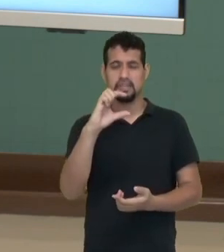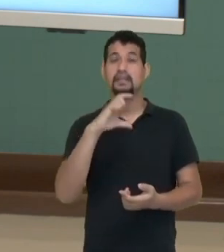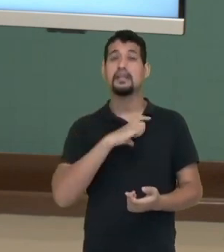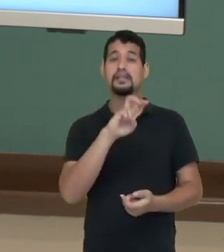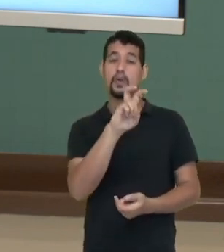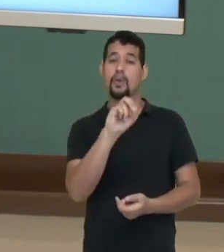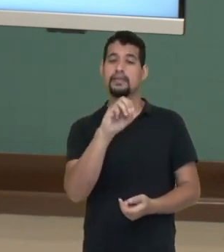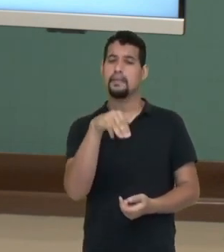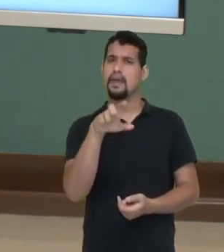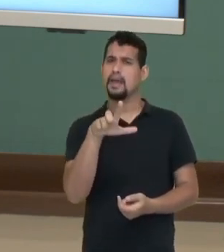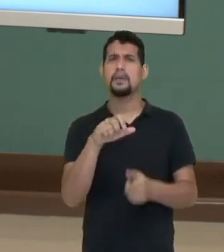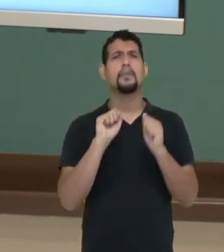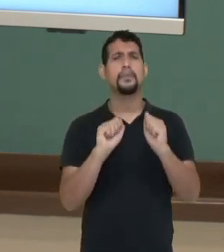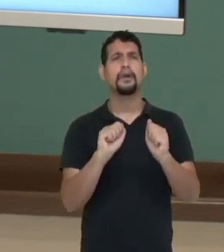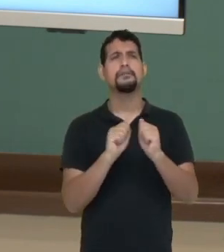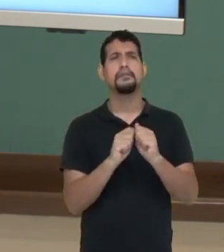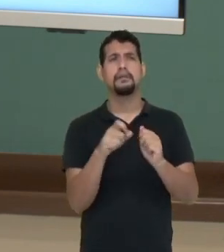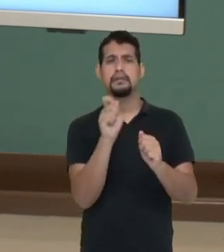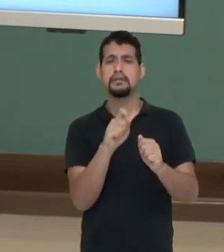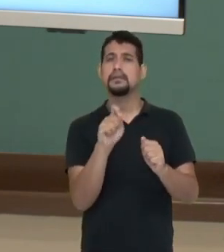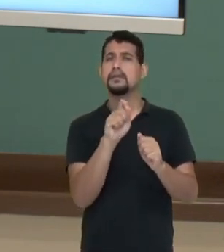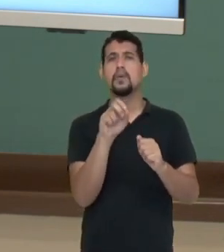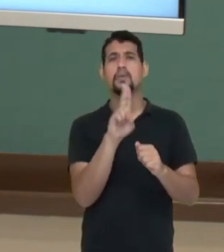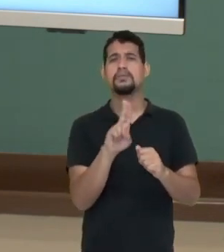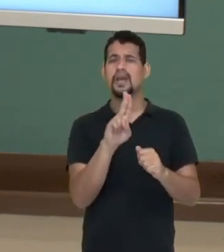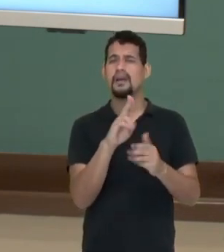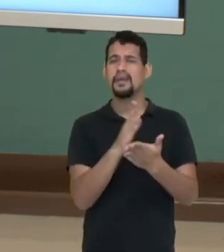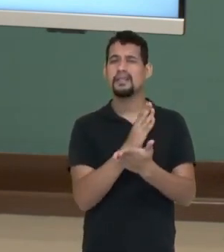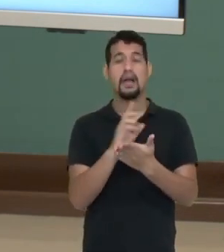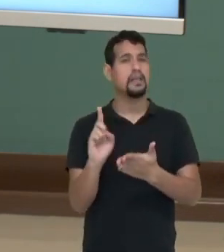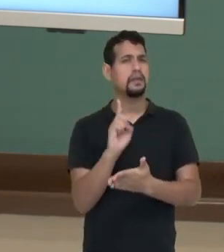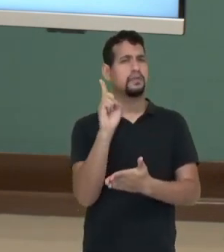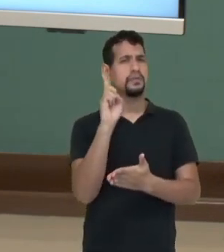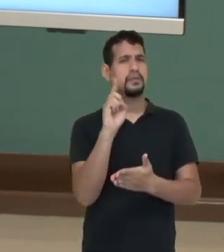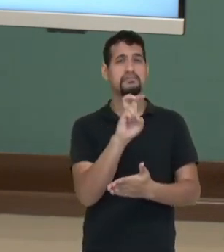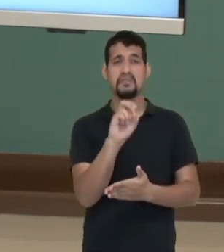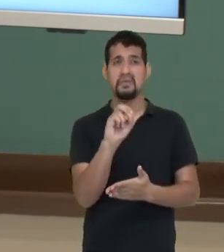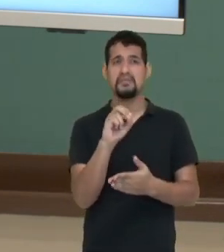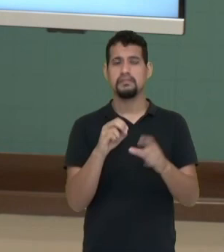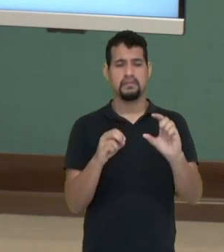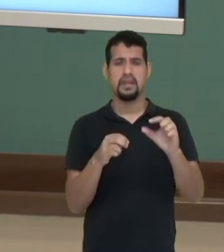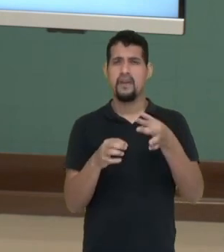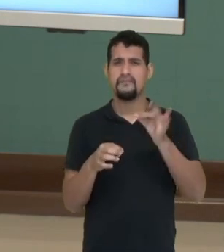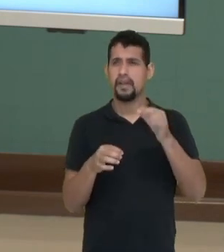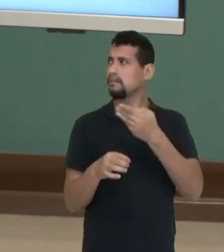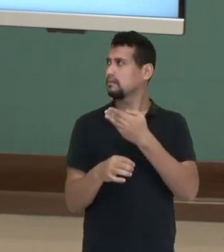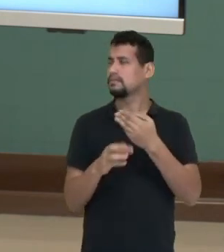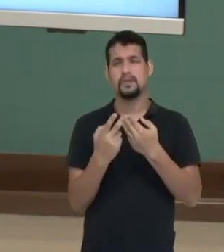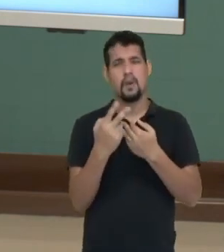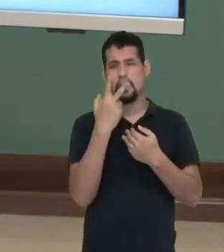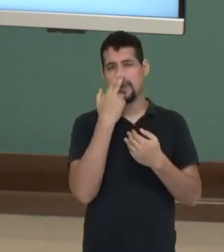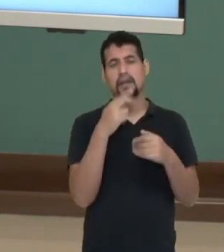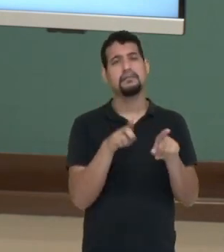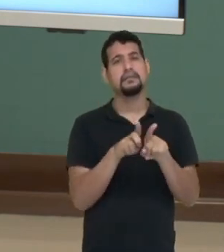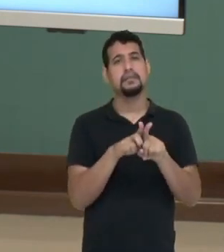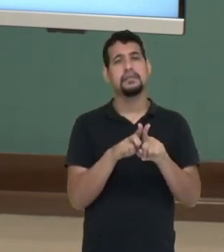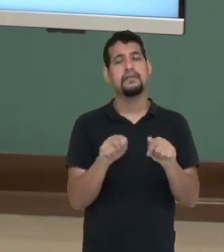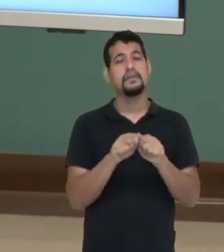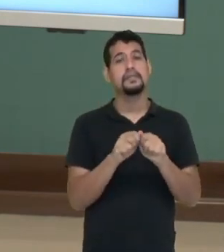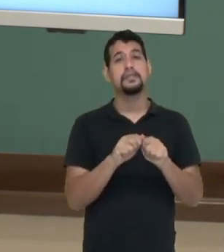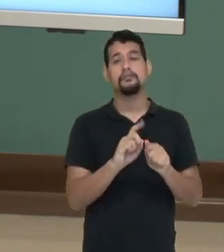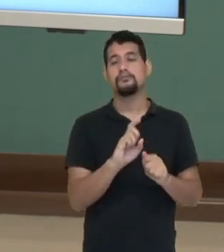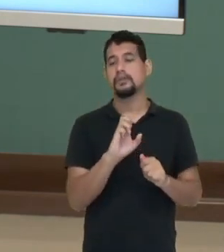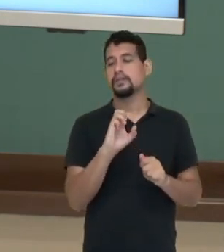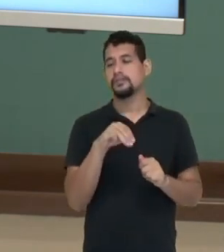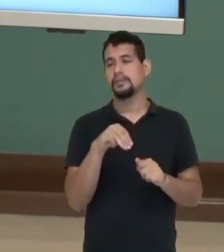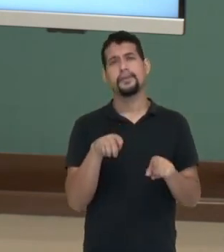ml. Você pode colocar esse e usar metade da altura, usar um exercício parecido com esse, estipular 1